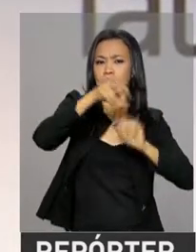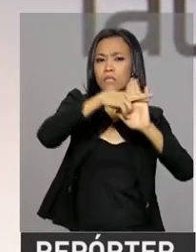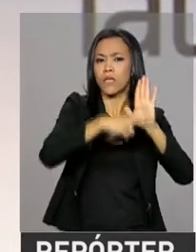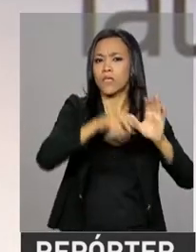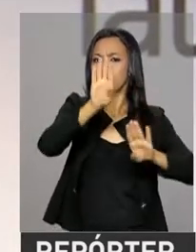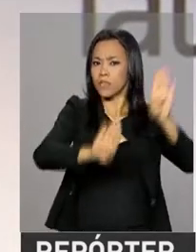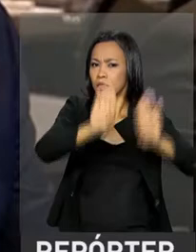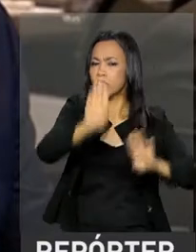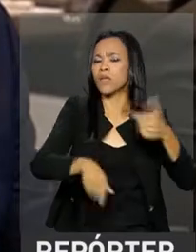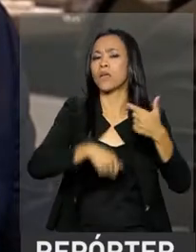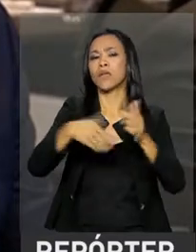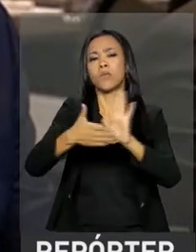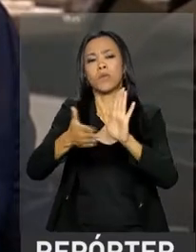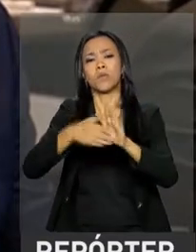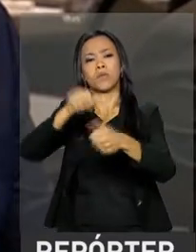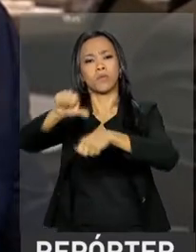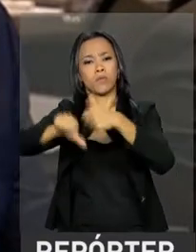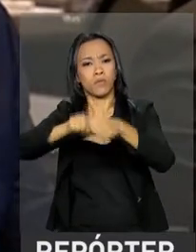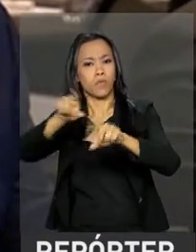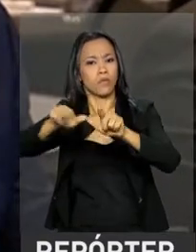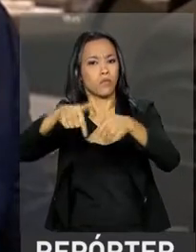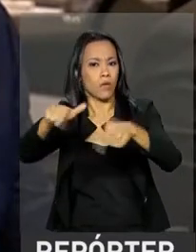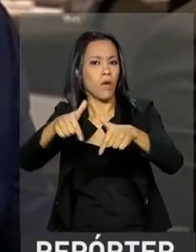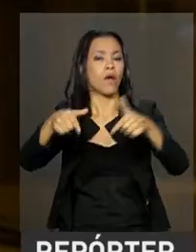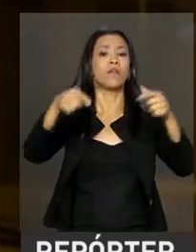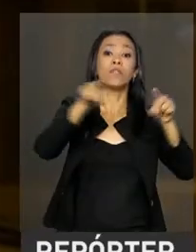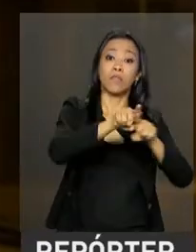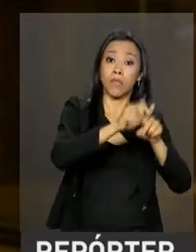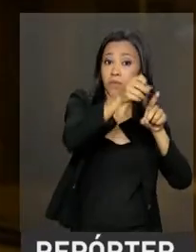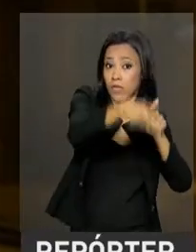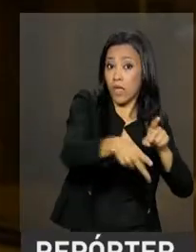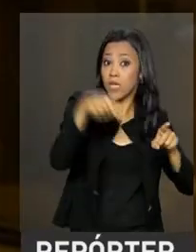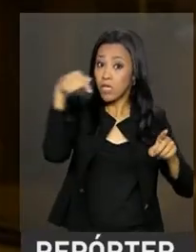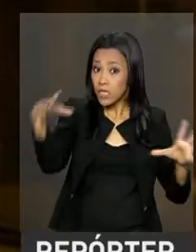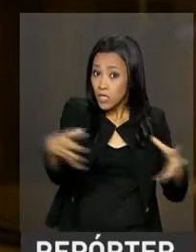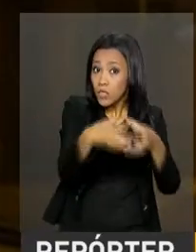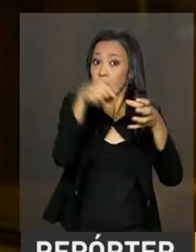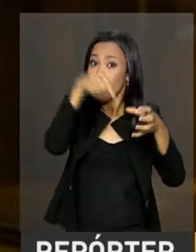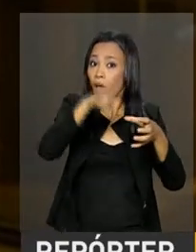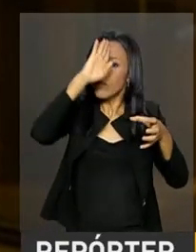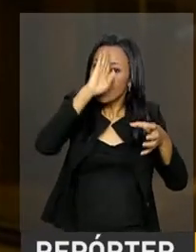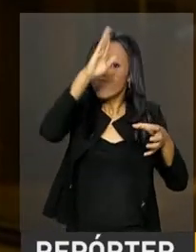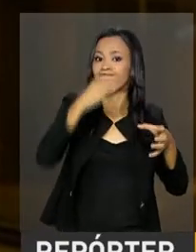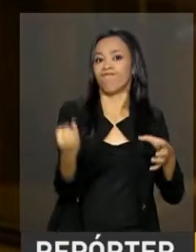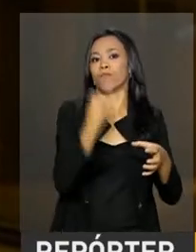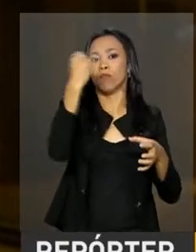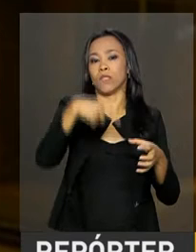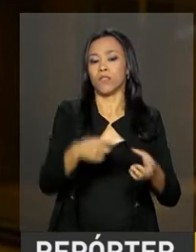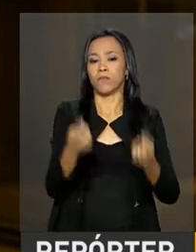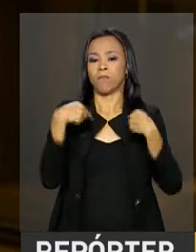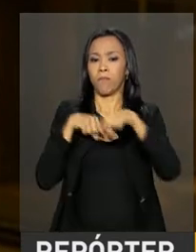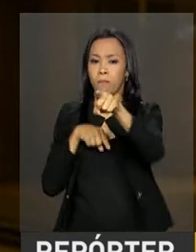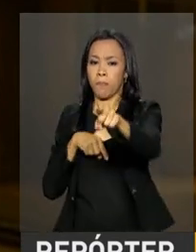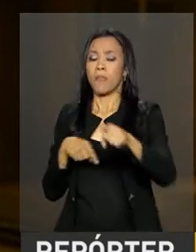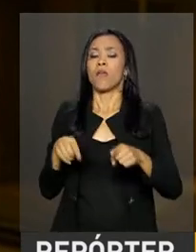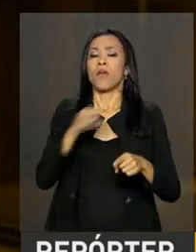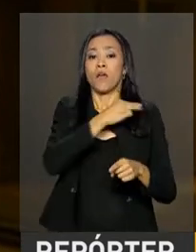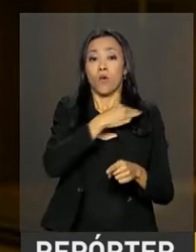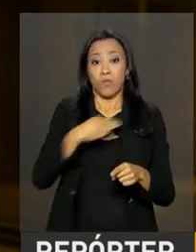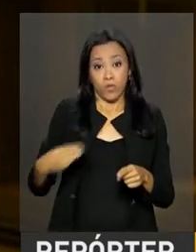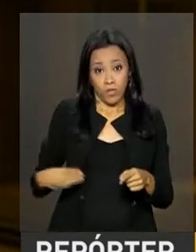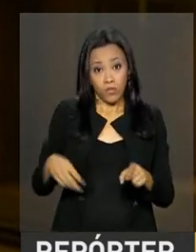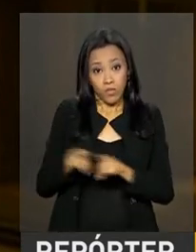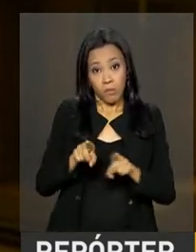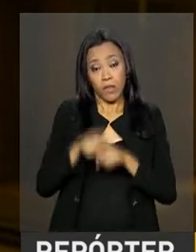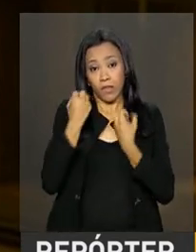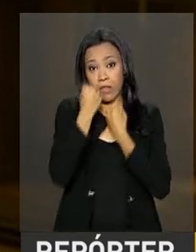a da previdência e trabalhista são fundamentais o ministro da fazenda henrique meirelles defendeu a mesma posição disse que vem